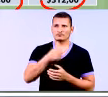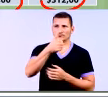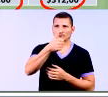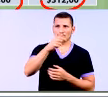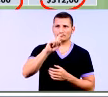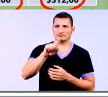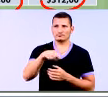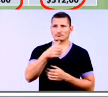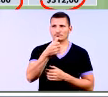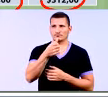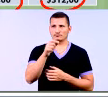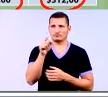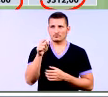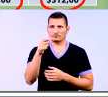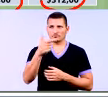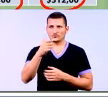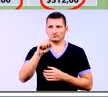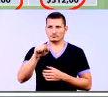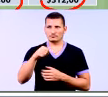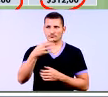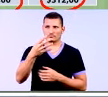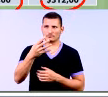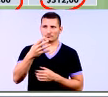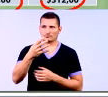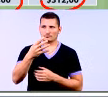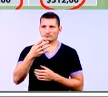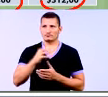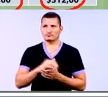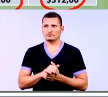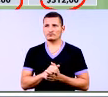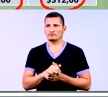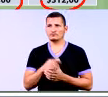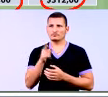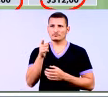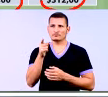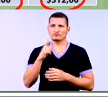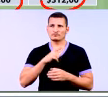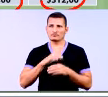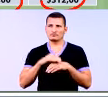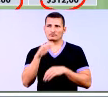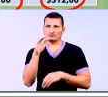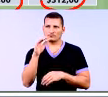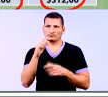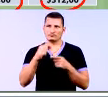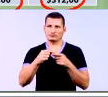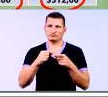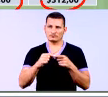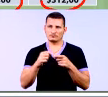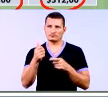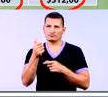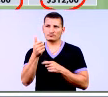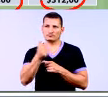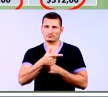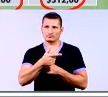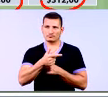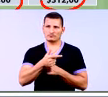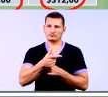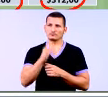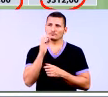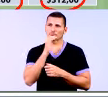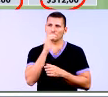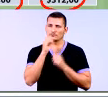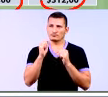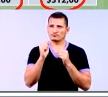GHz e esse aqui 2,4. Ué, mas esse aqui tem mais quantidade de núcleos que esse. Por velocidade, pode